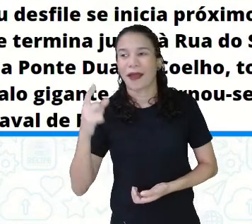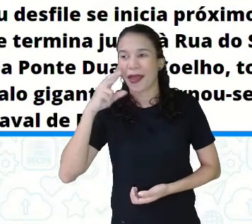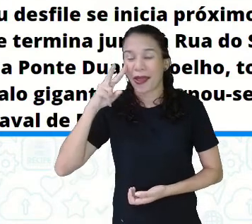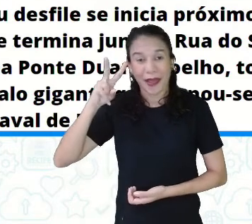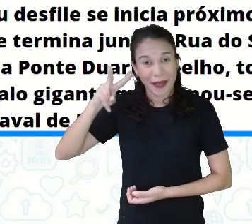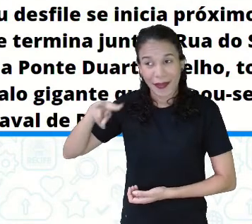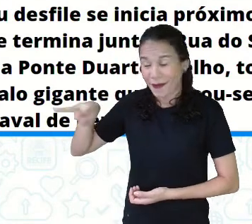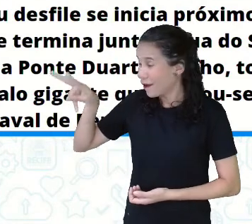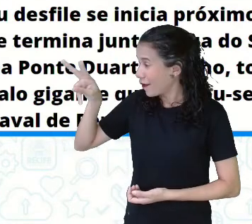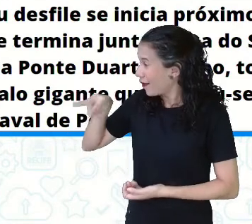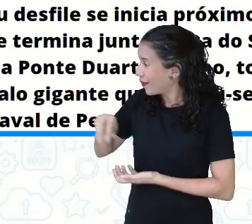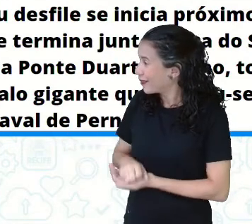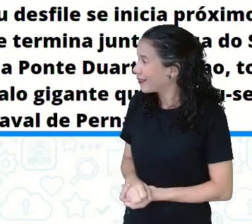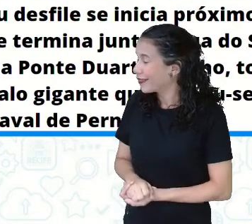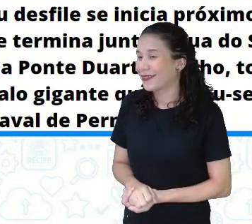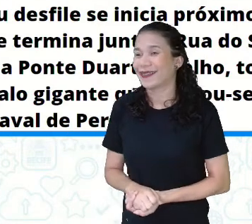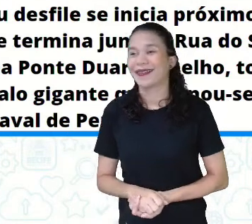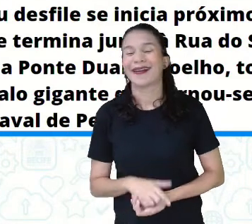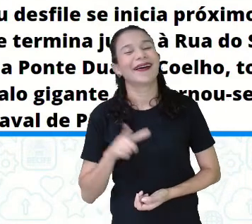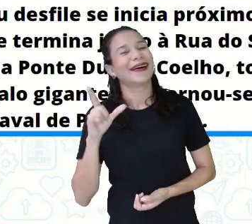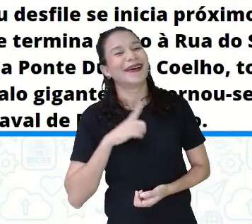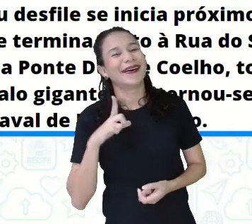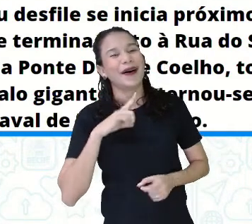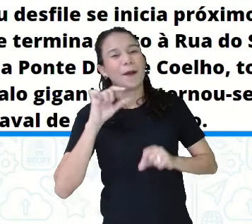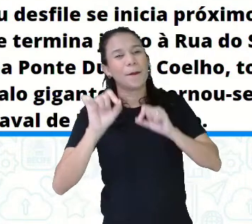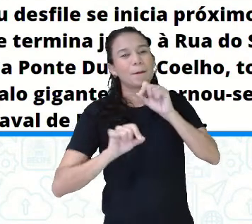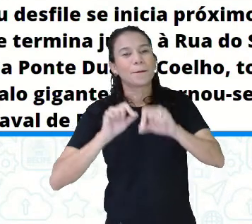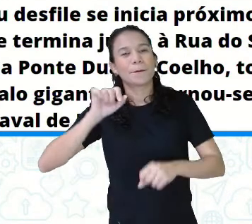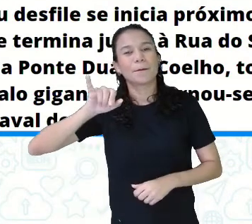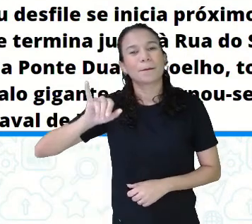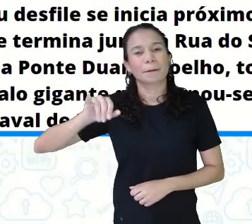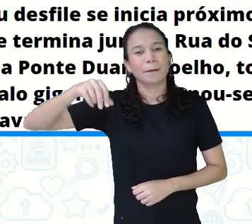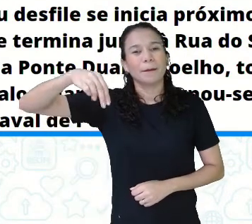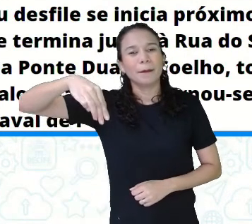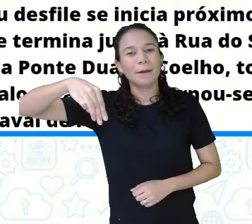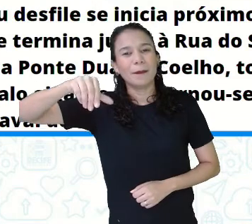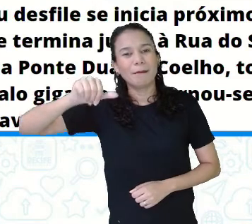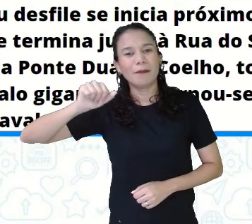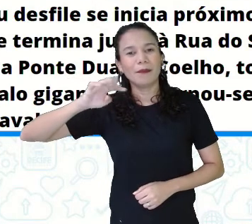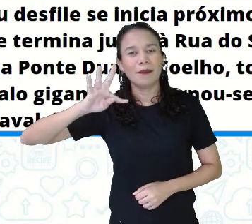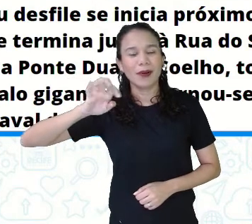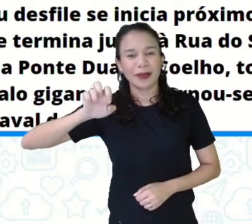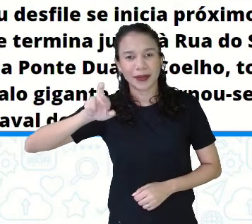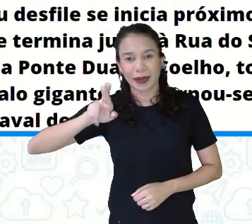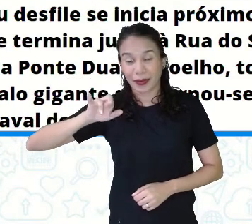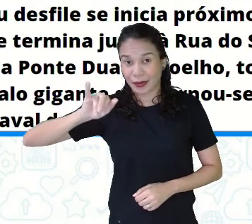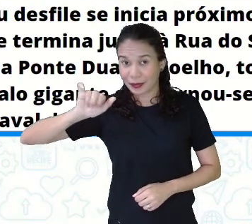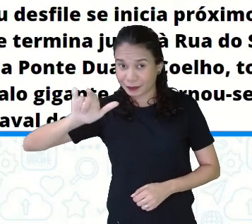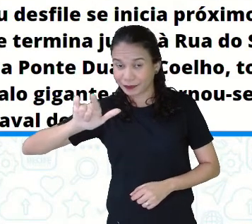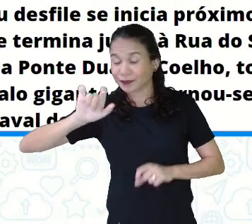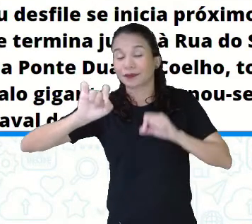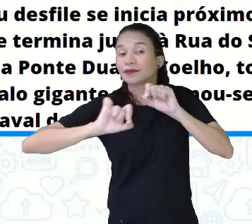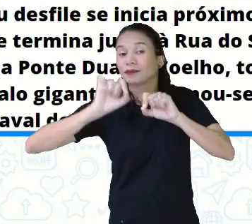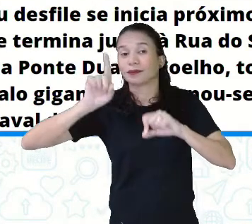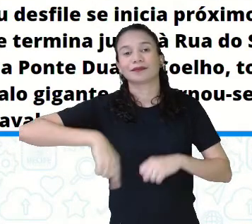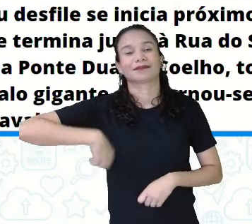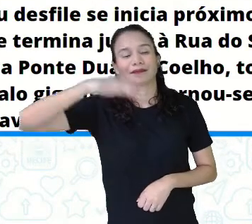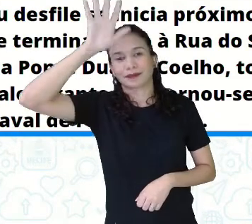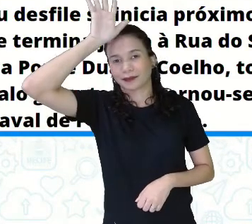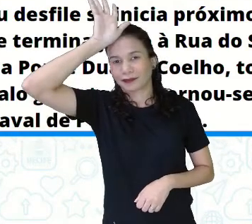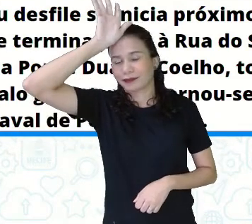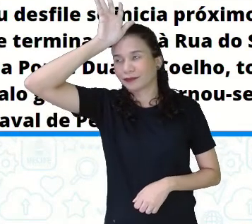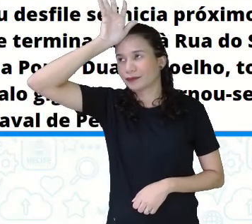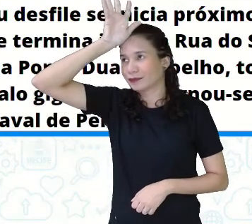olha só, a gente vai falar do nosso patrimônio imaterial agora, que é o galo da madrugada. Já